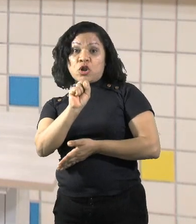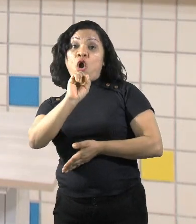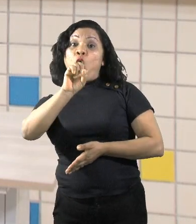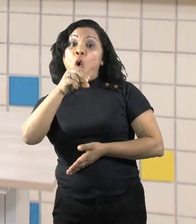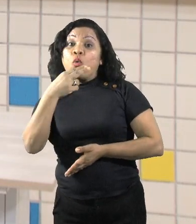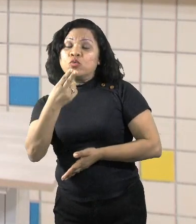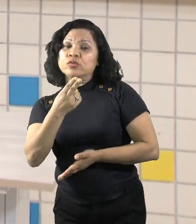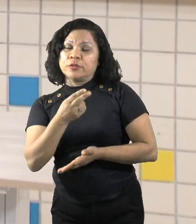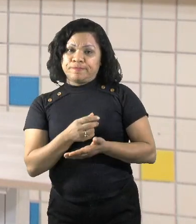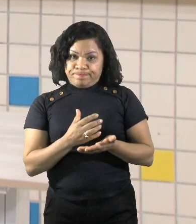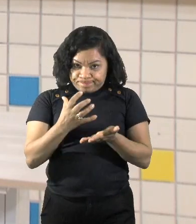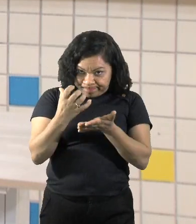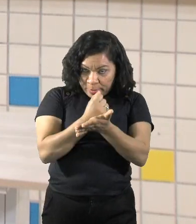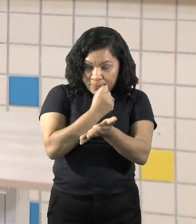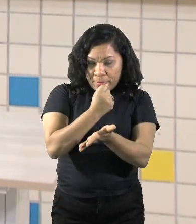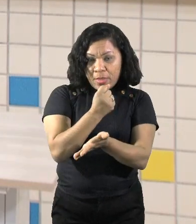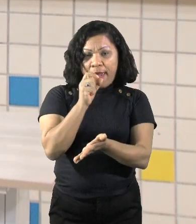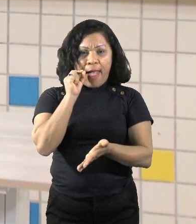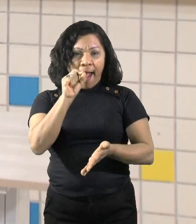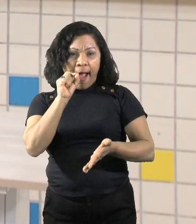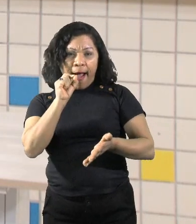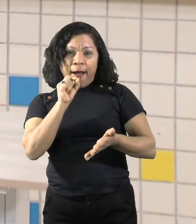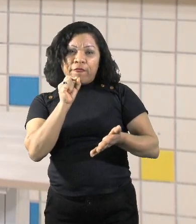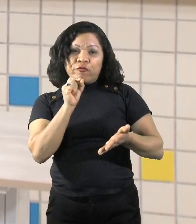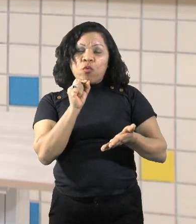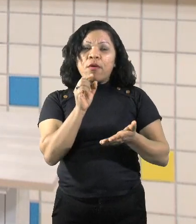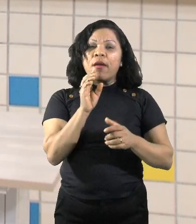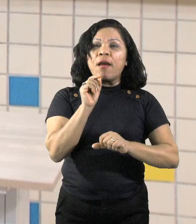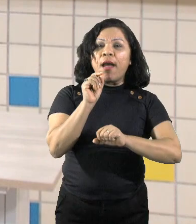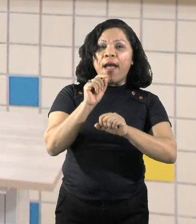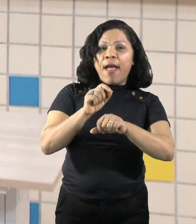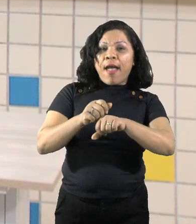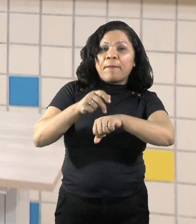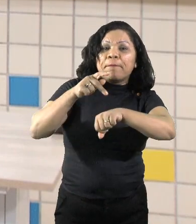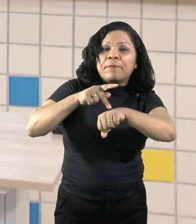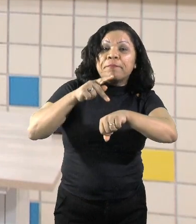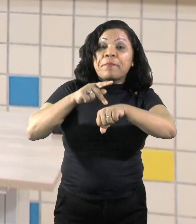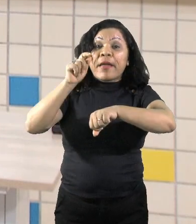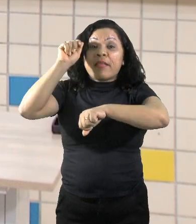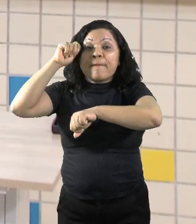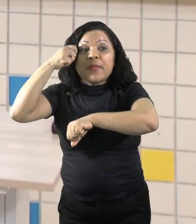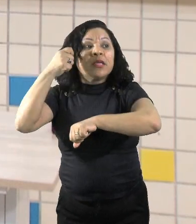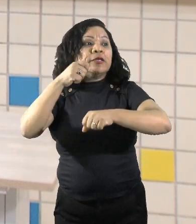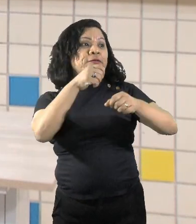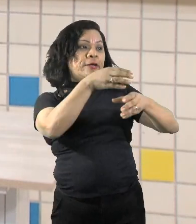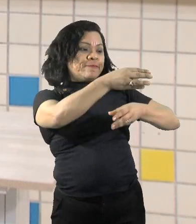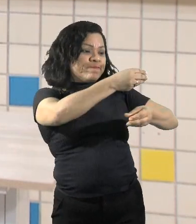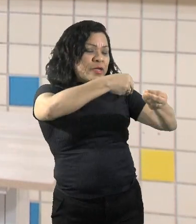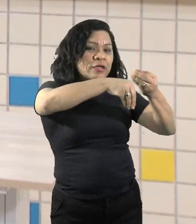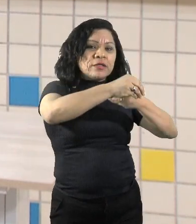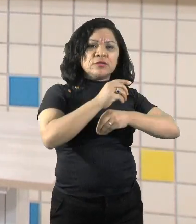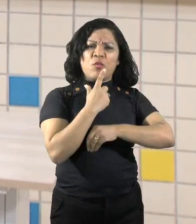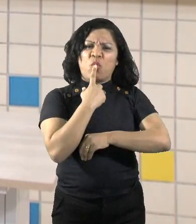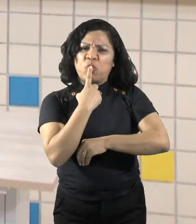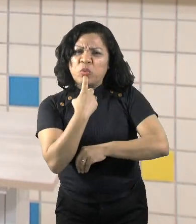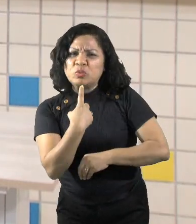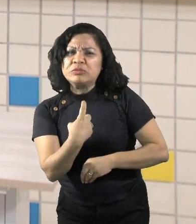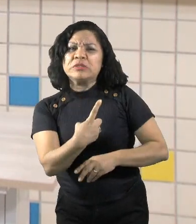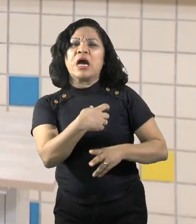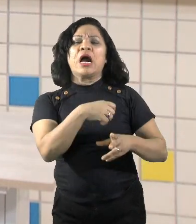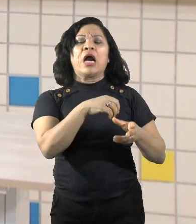carvão, sangue de animais e terra e faziam uma mistura. E com aquelas misturas,